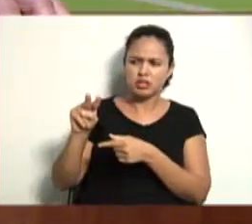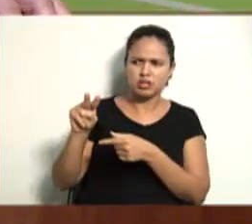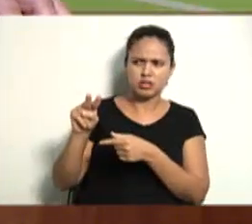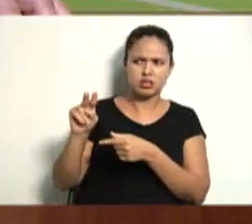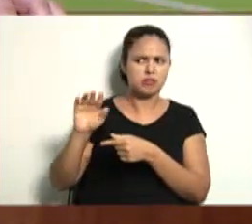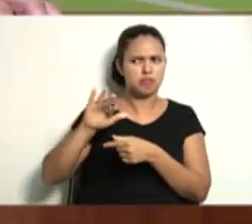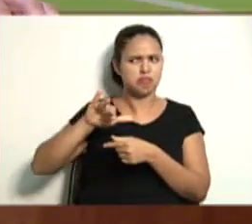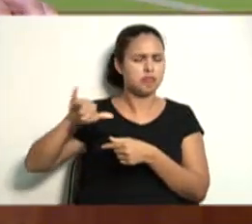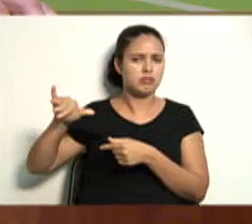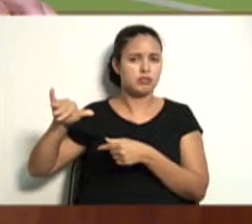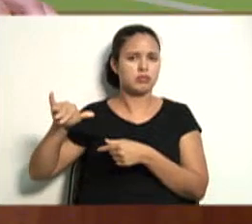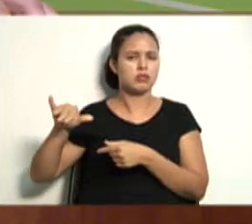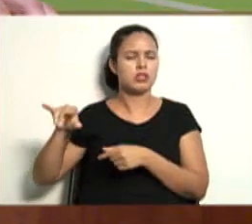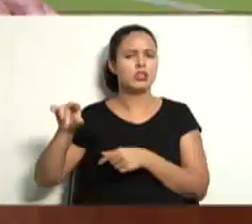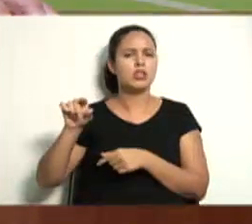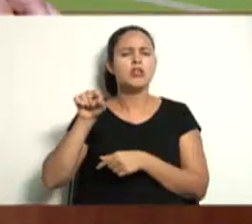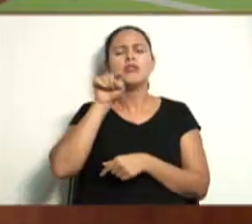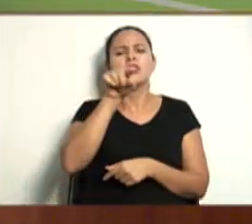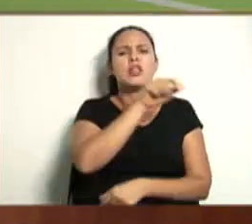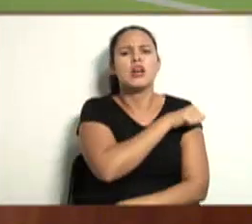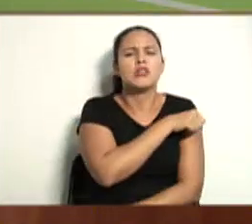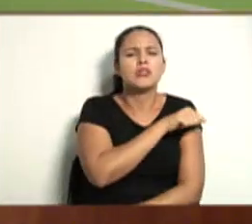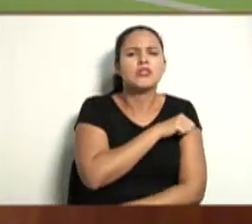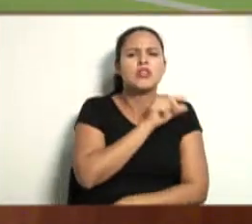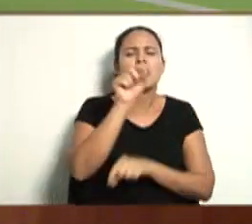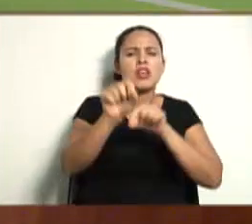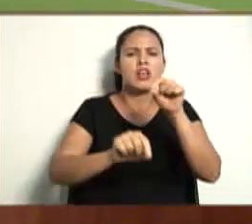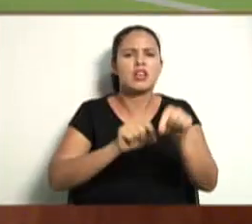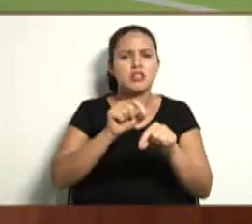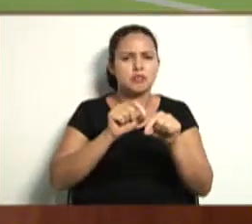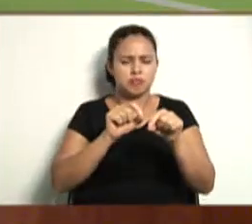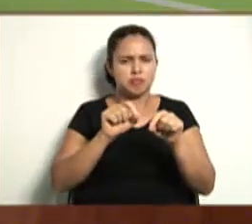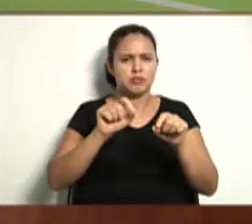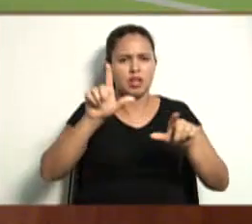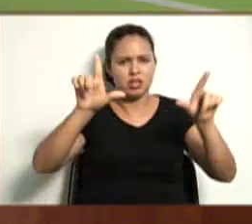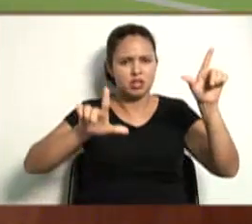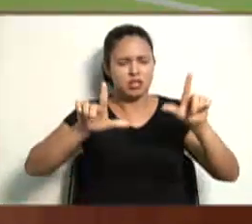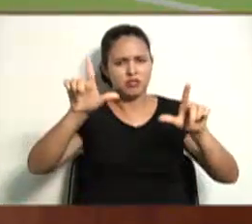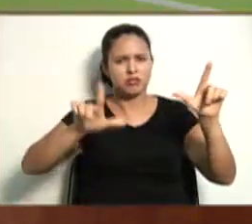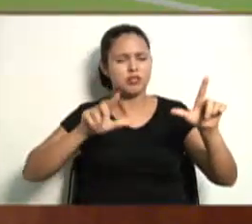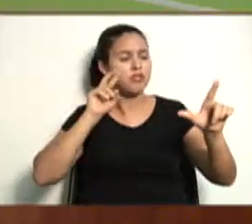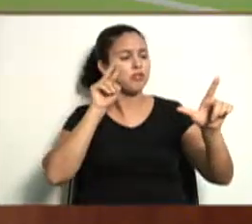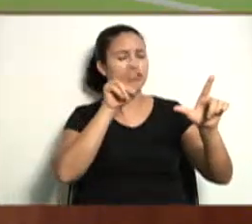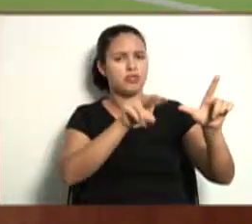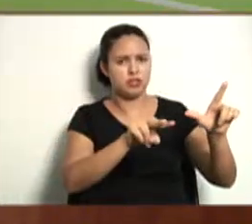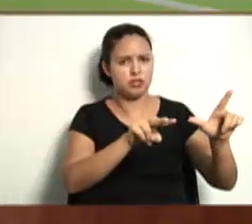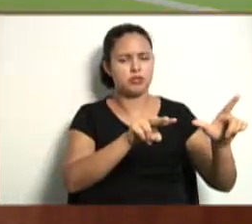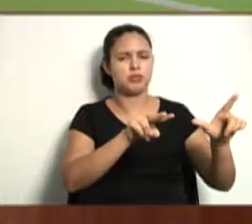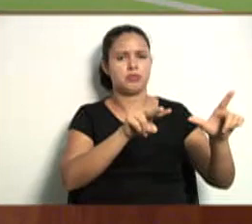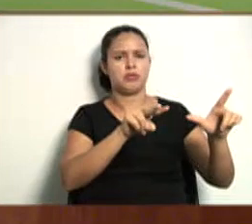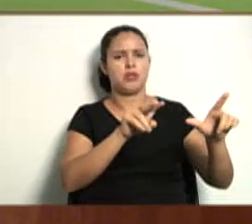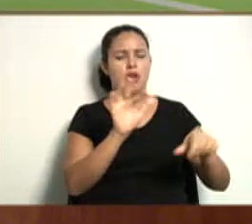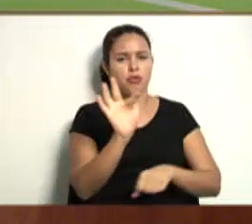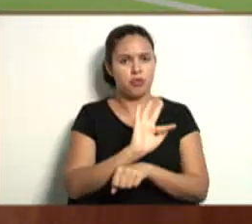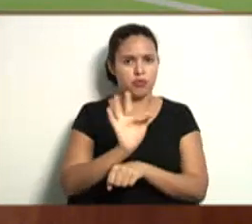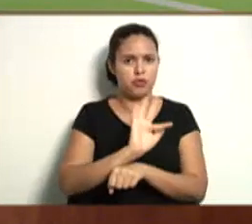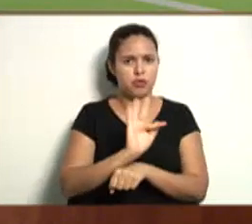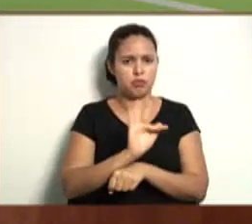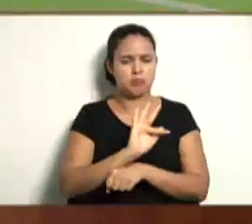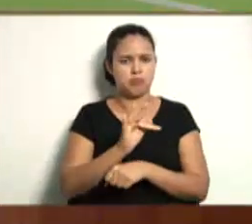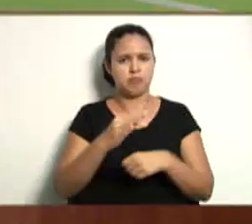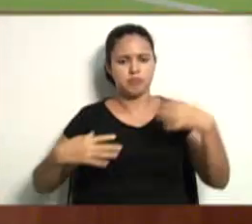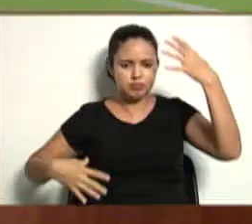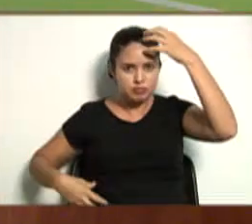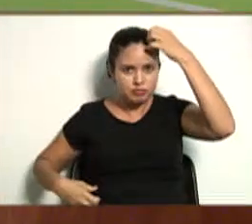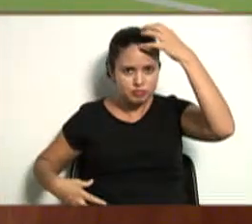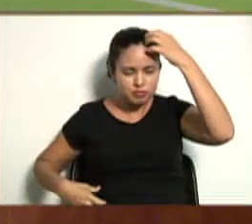quem daí assistiu ou viu algum trailer daquele filme dos macacos. Você lembra aí?